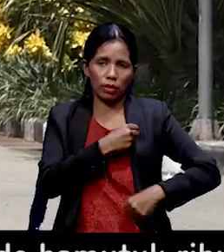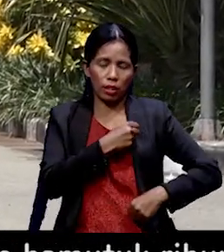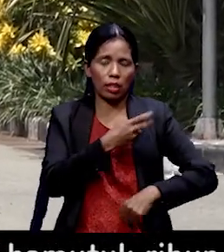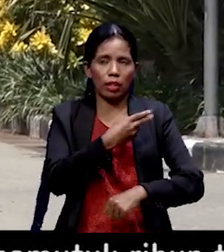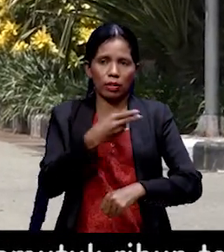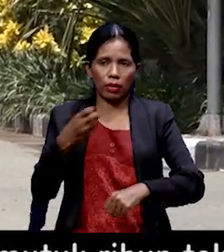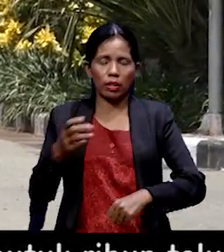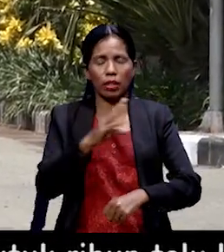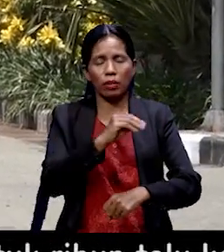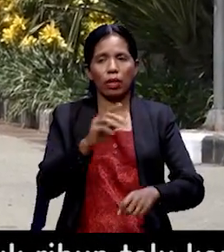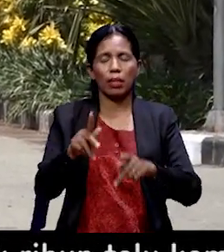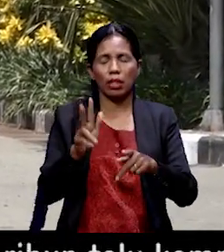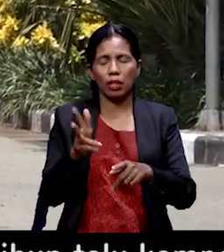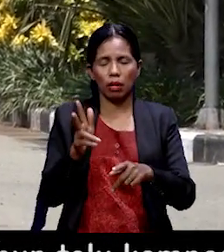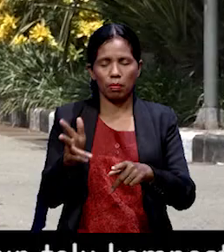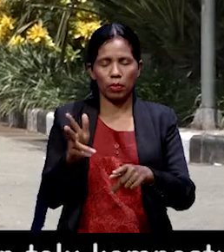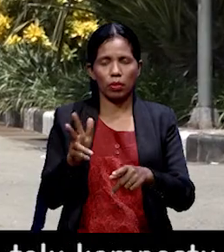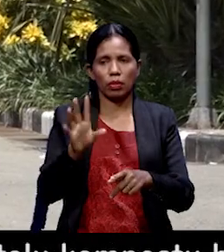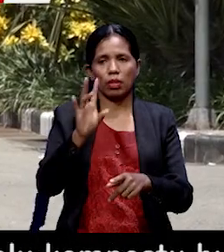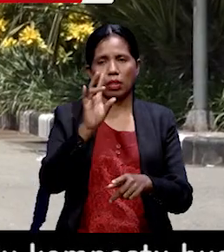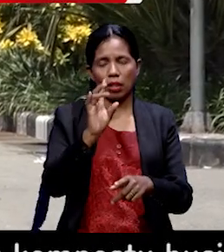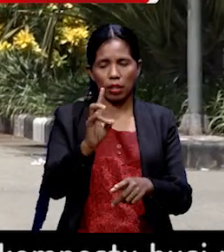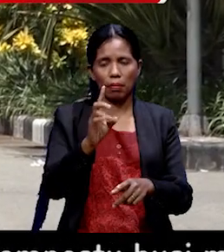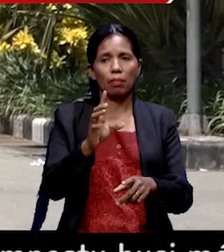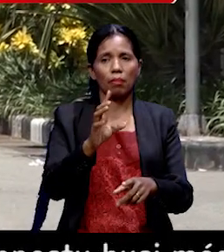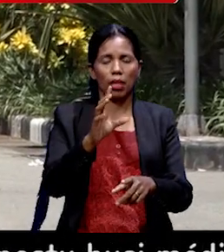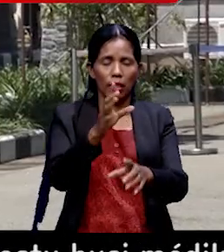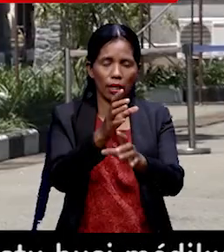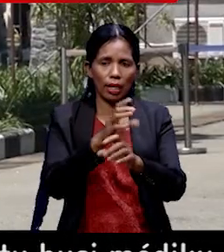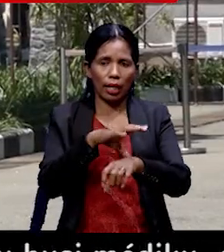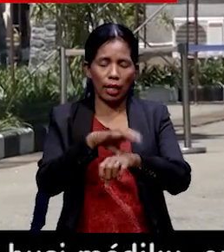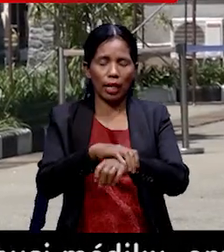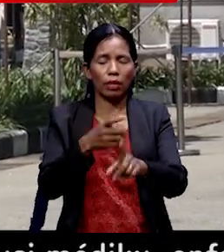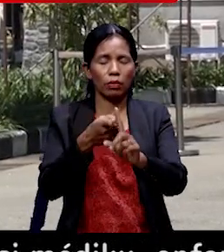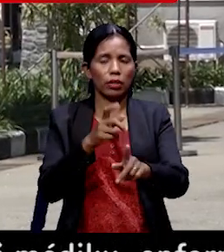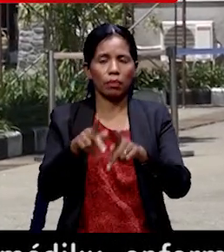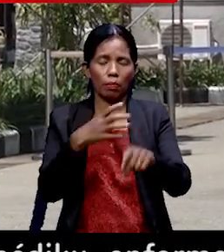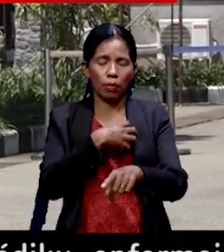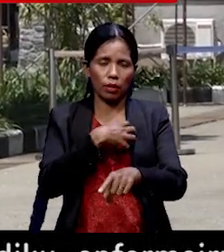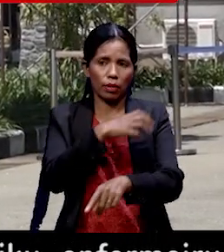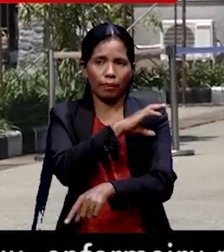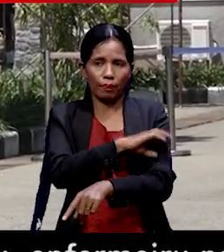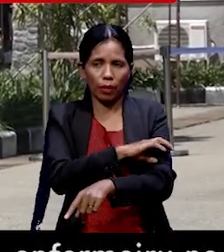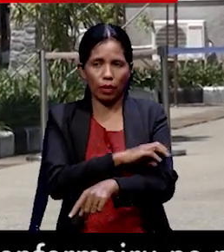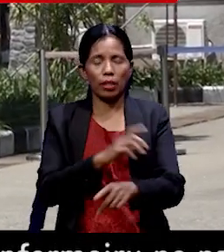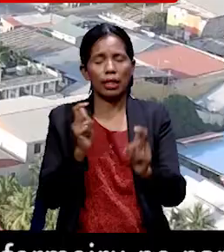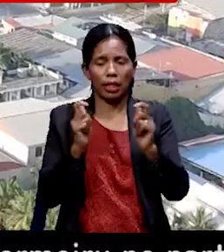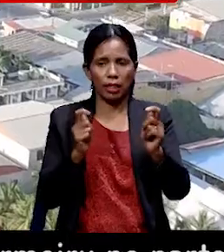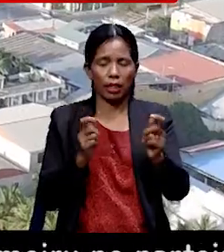tonnulu resenvalu, jetan captura husi seguranza fronteira, tamba tenta ato hakat ilegalmente, ba indonesia, jodias aesinto.